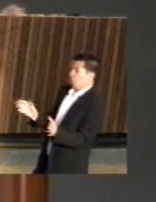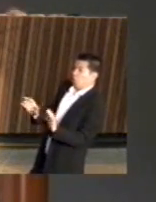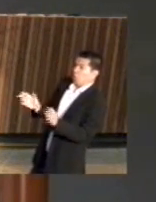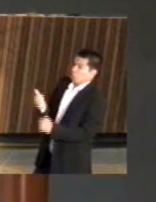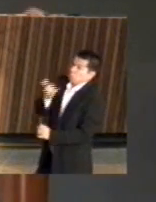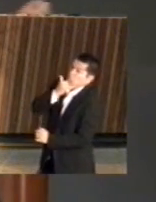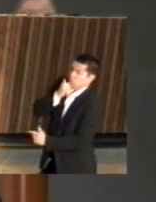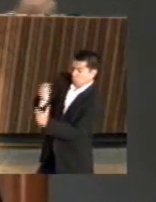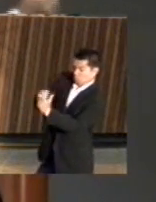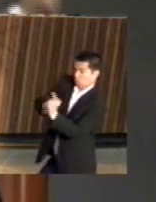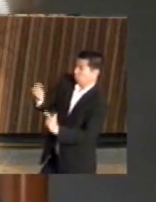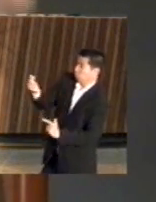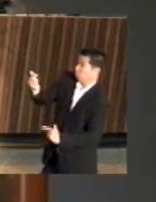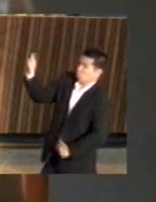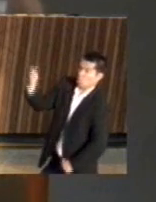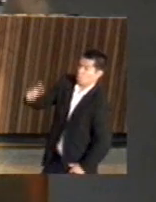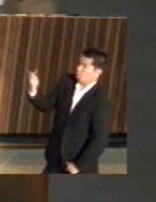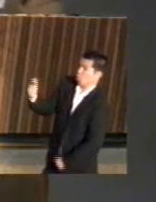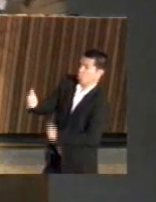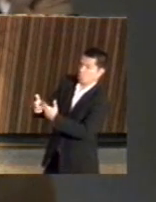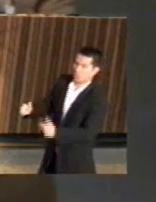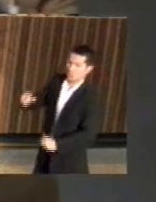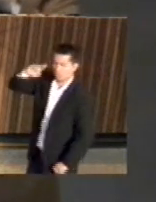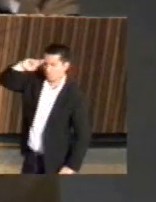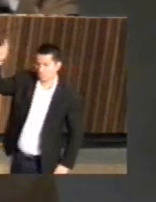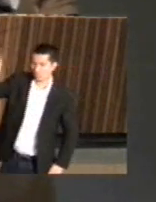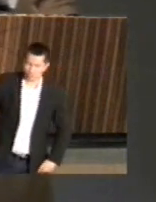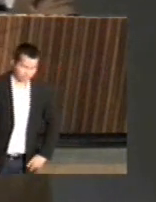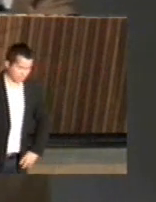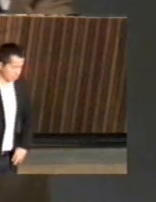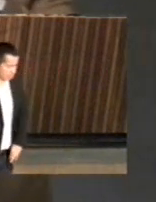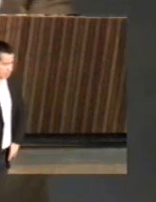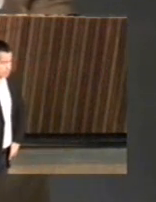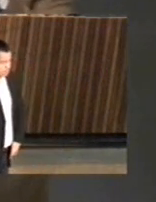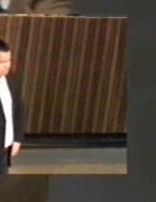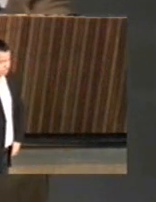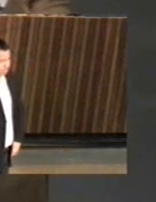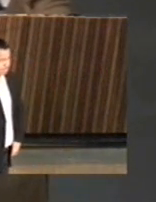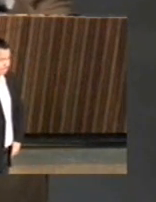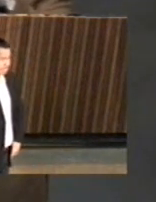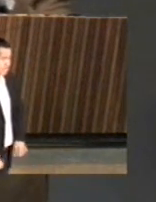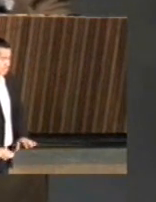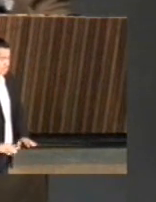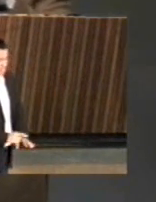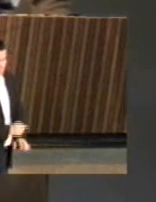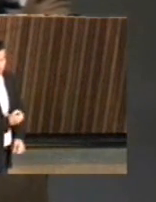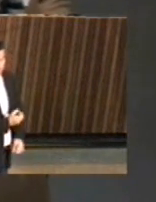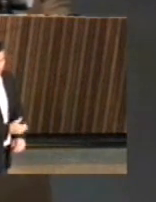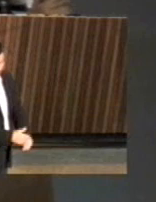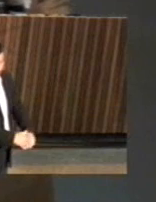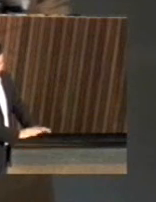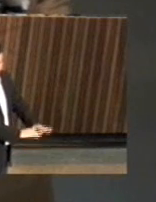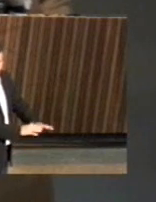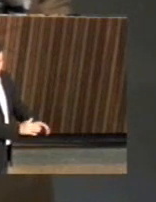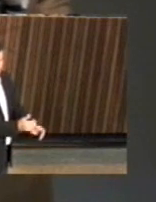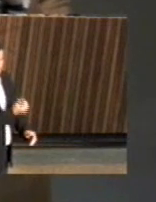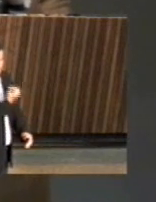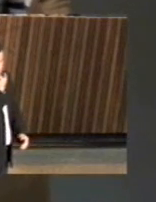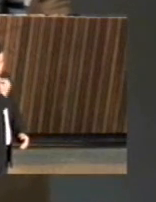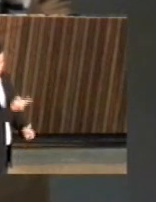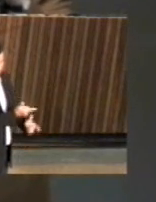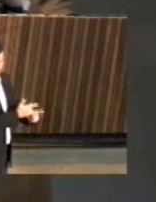podiam chegar ao Supremo do Senhor do Universo, porque a sala do trono estava fechada para eu e